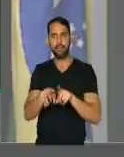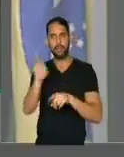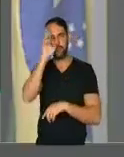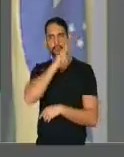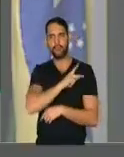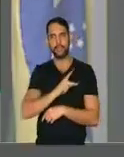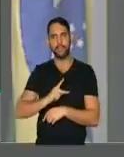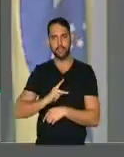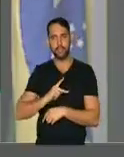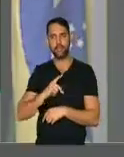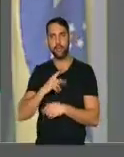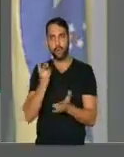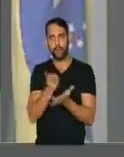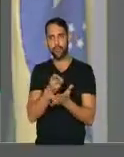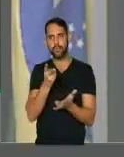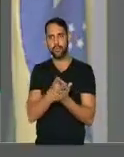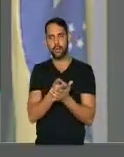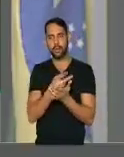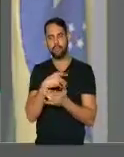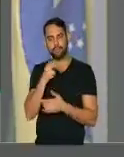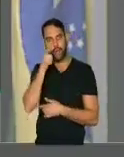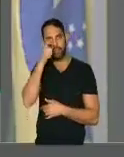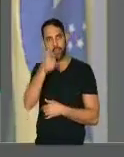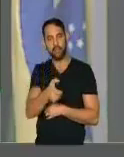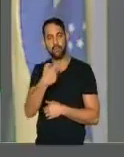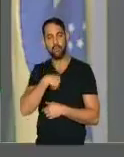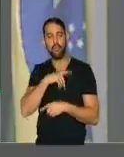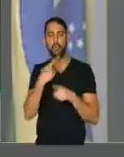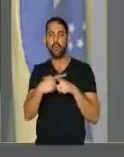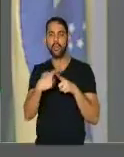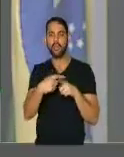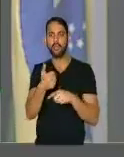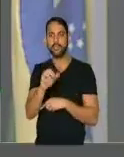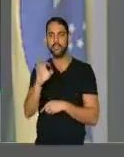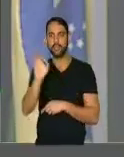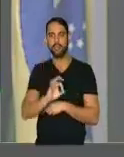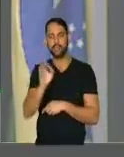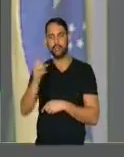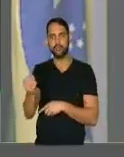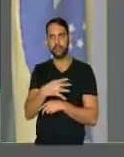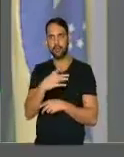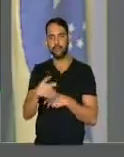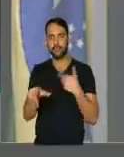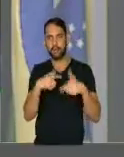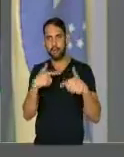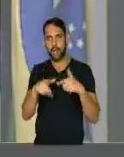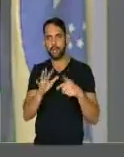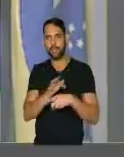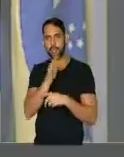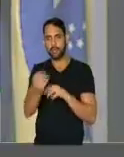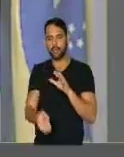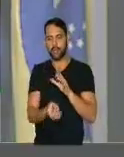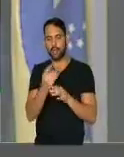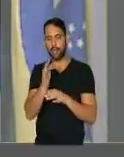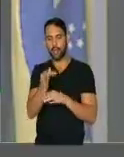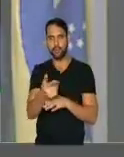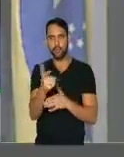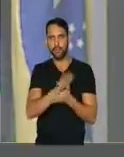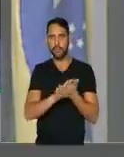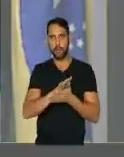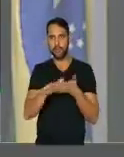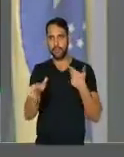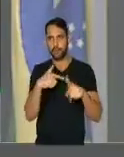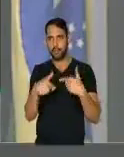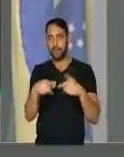senhor presidente, continuar atentos e antenados, até porque 60% dos novos empregos que serão criados não serão